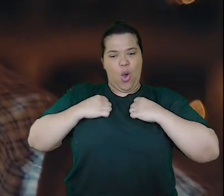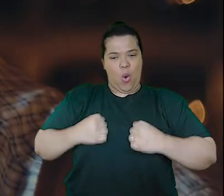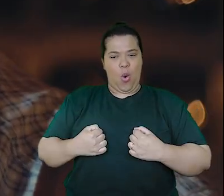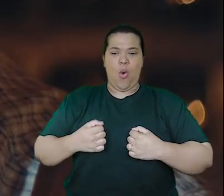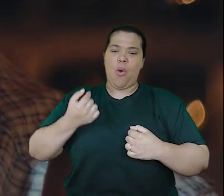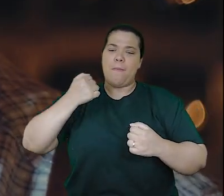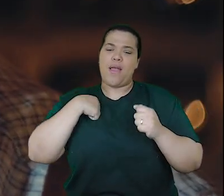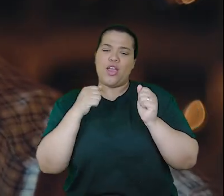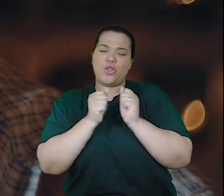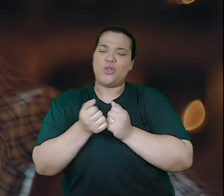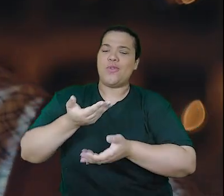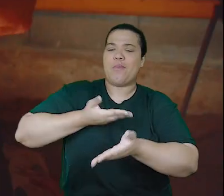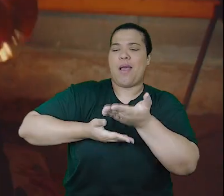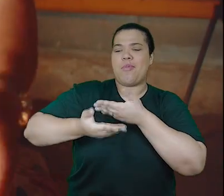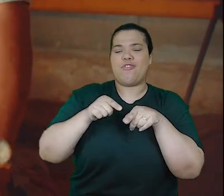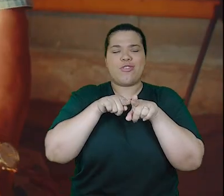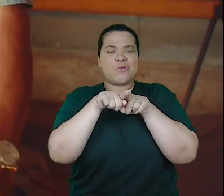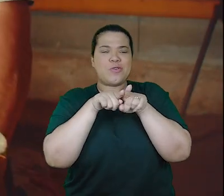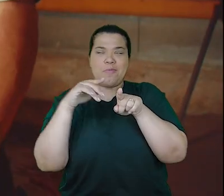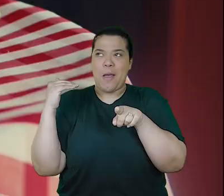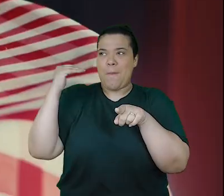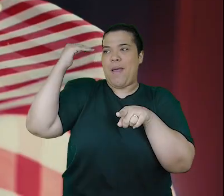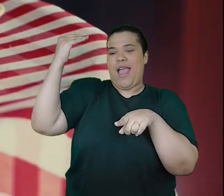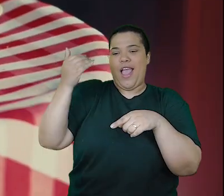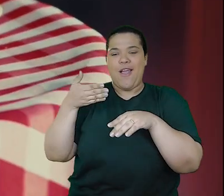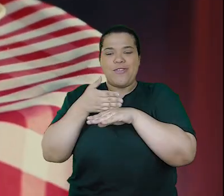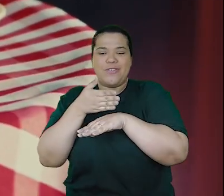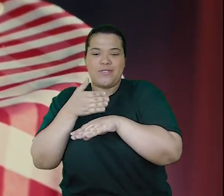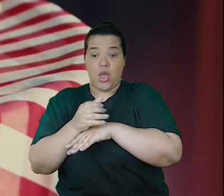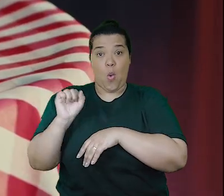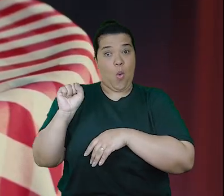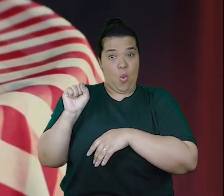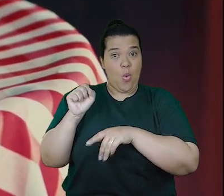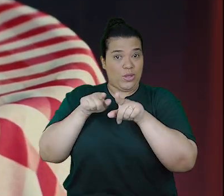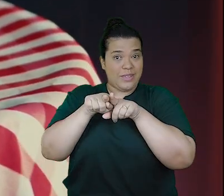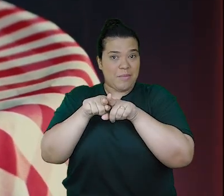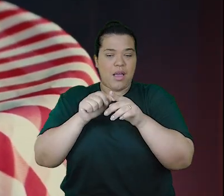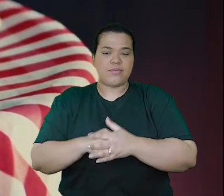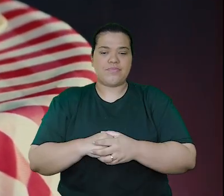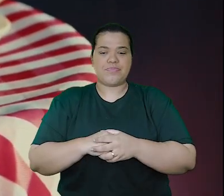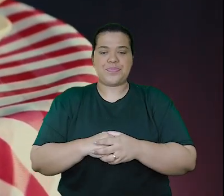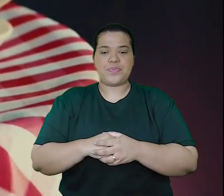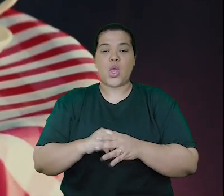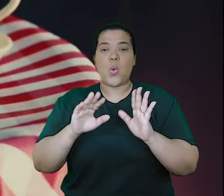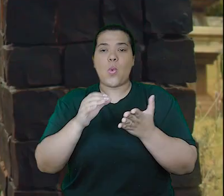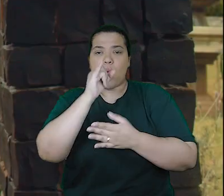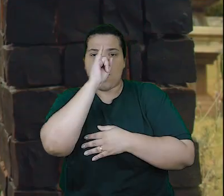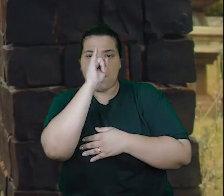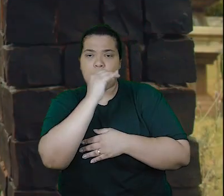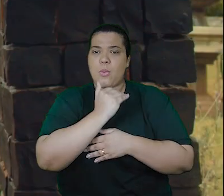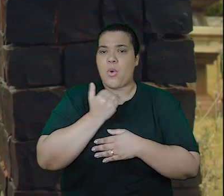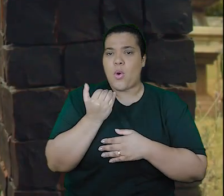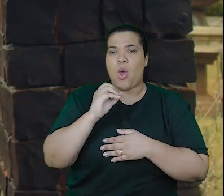nós, assim, participar, meus irmãos mais velhos, eram 8. Quando alguém matava o porco ou um